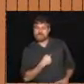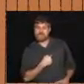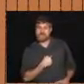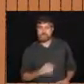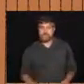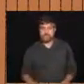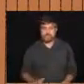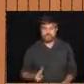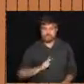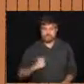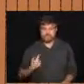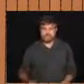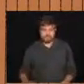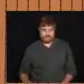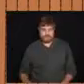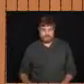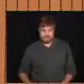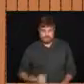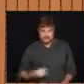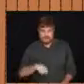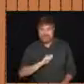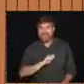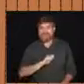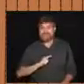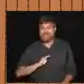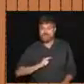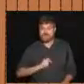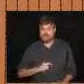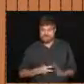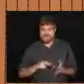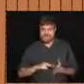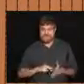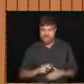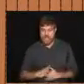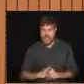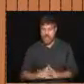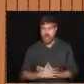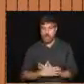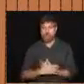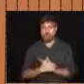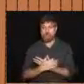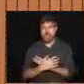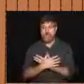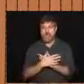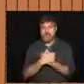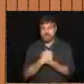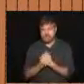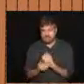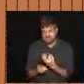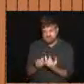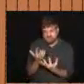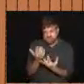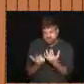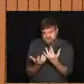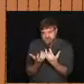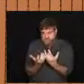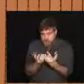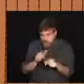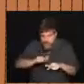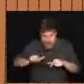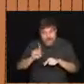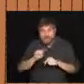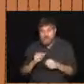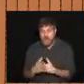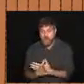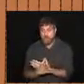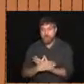que é o nosso brasão, ele tem a fênix, que é a ave que renasce das cinzas. E aí, eu acredito que